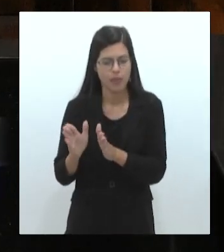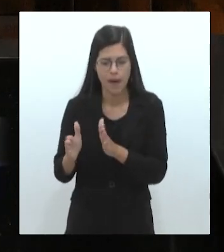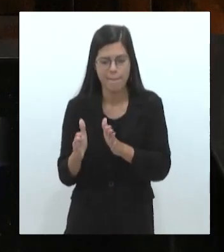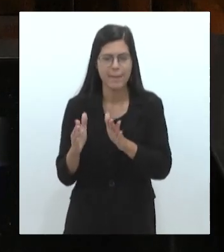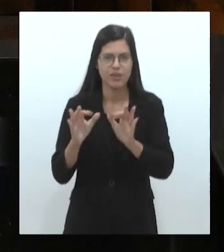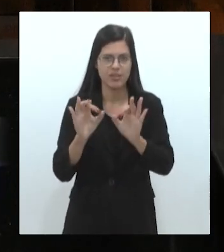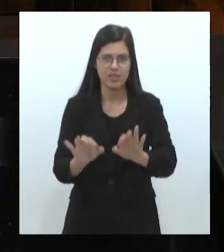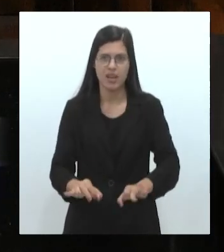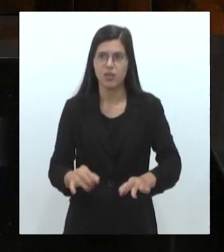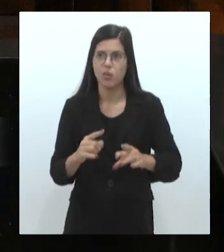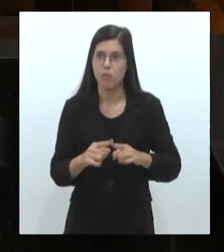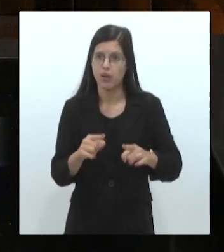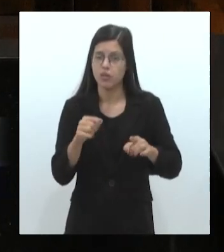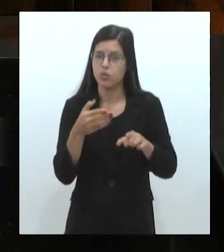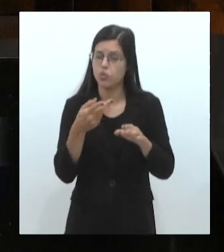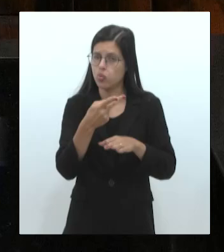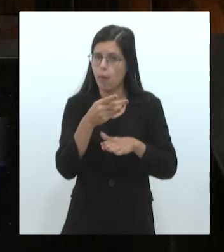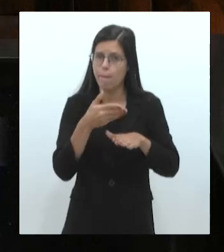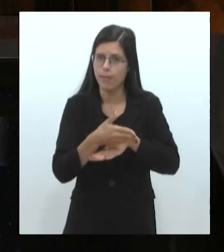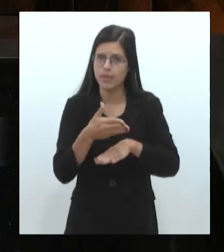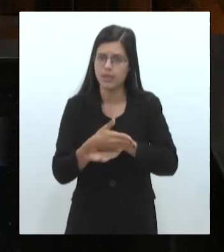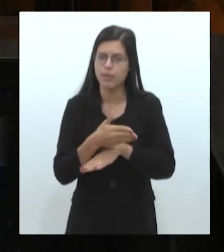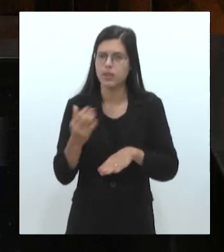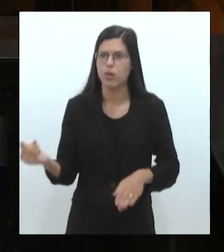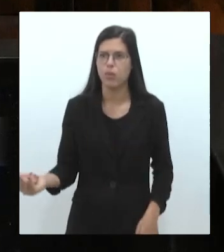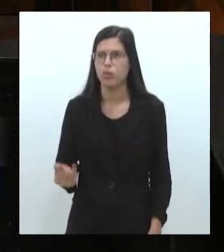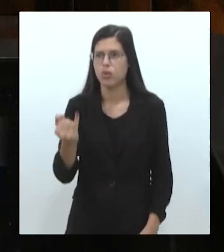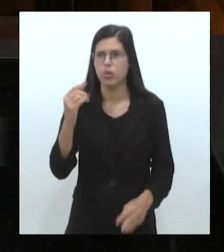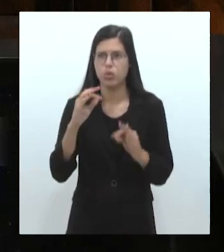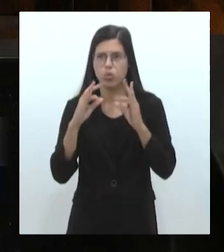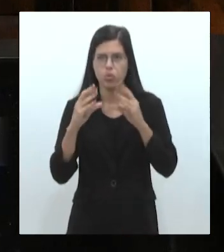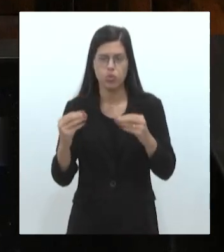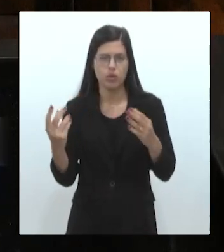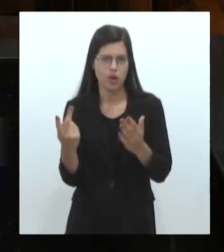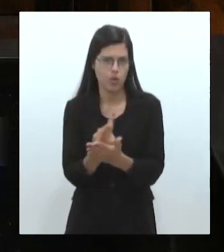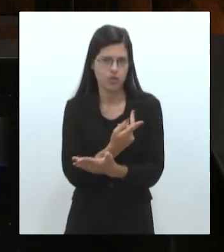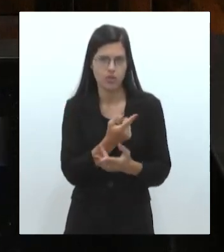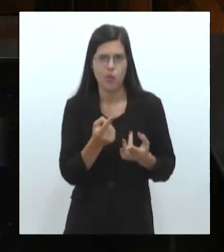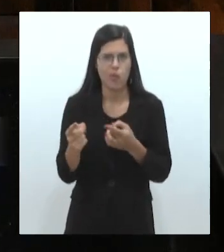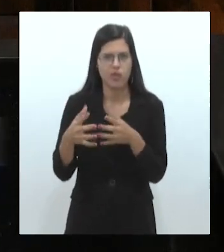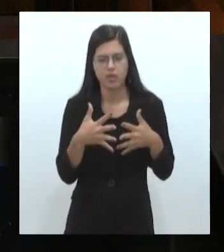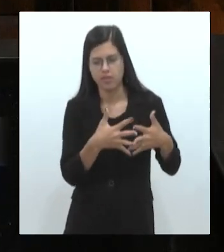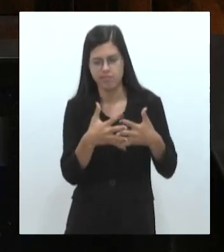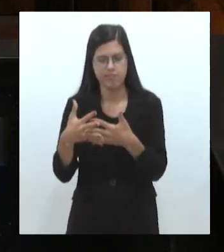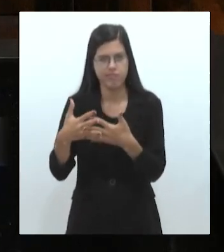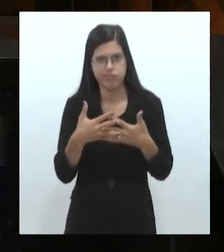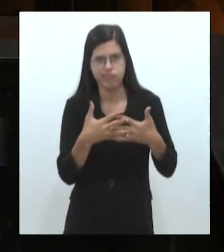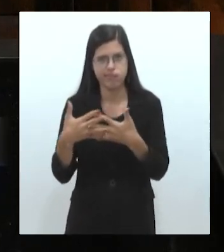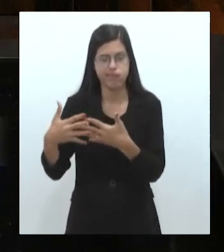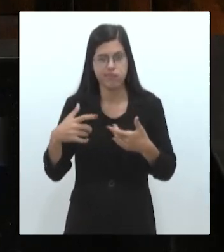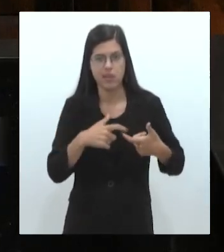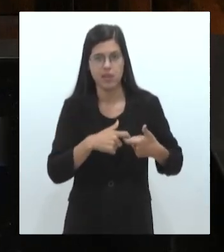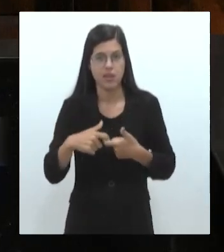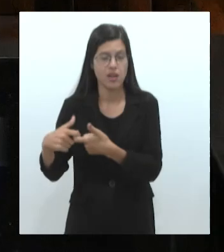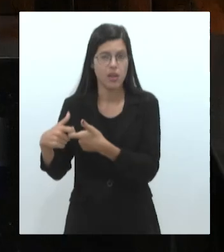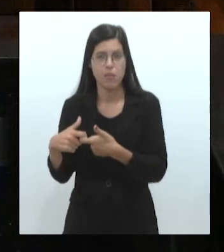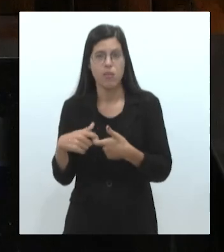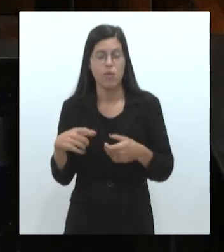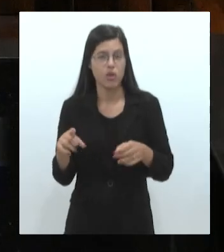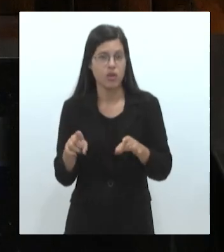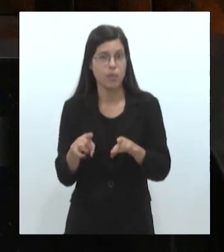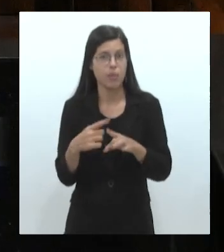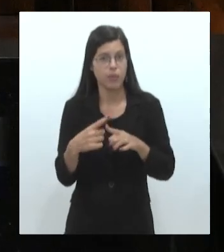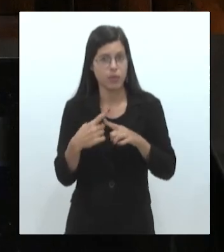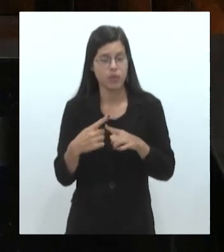participação fundamental em tudo o que aconteceu contra a máfia do reboque, contra a blitz ilegal, contra as blitz caça-níqueis, porque Vossa